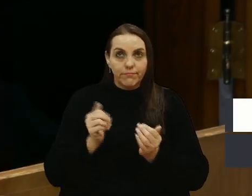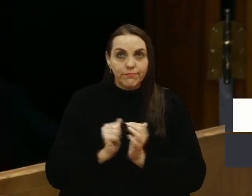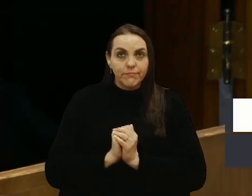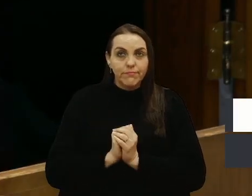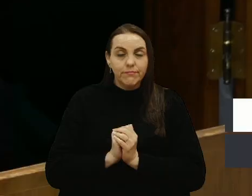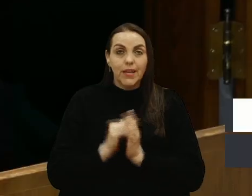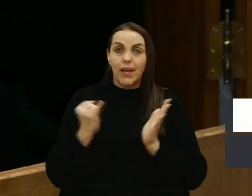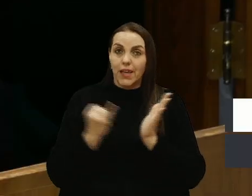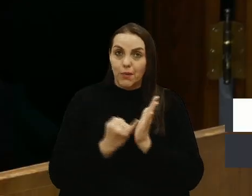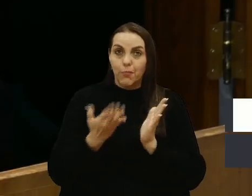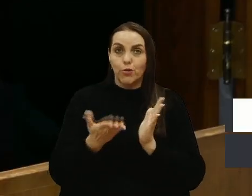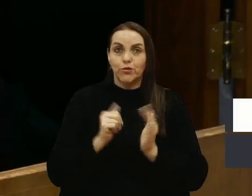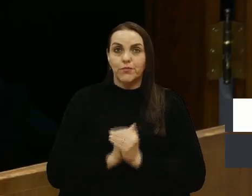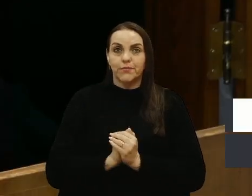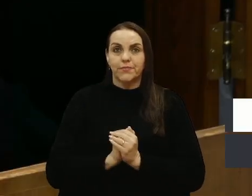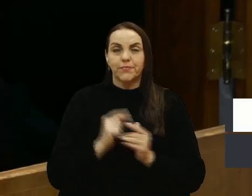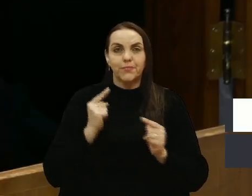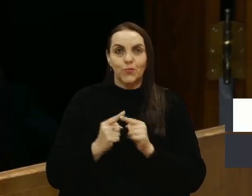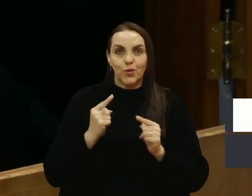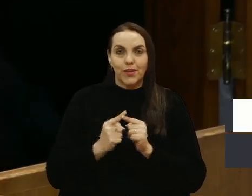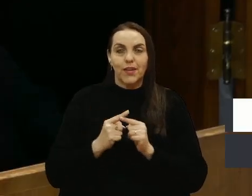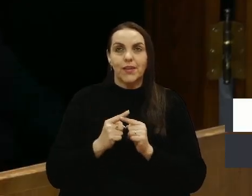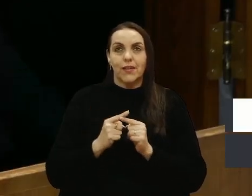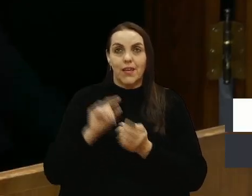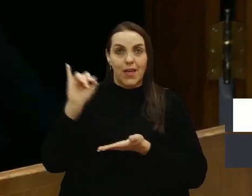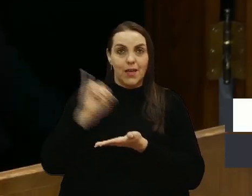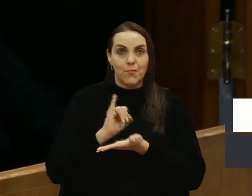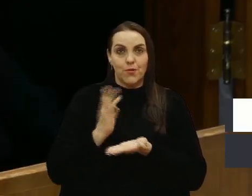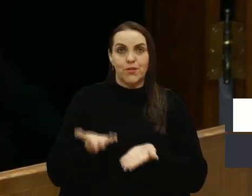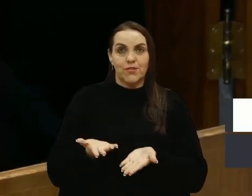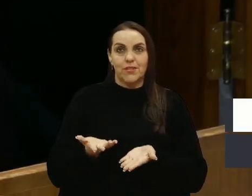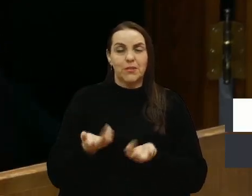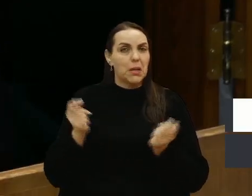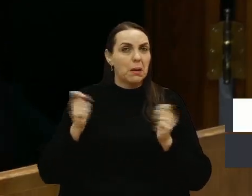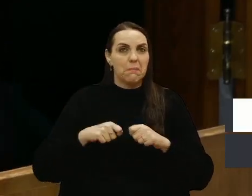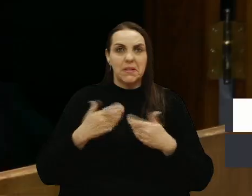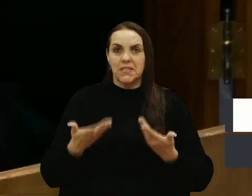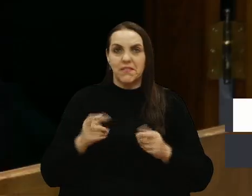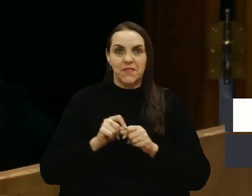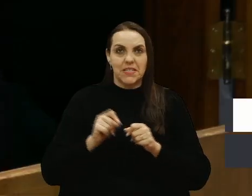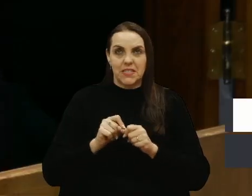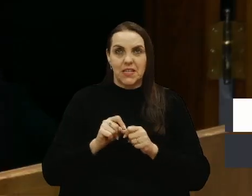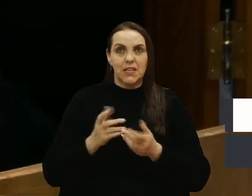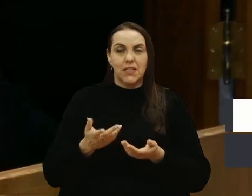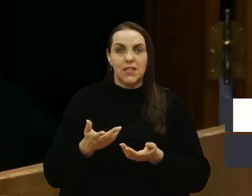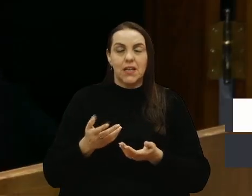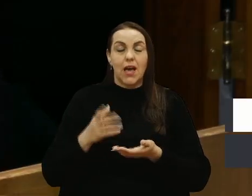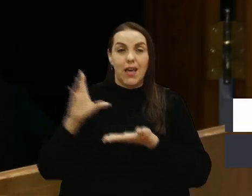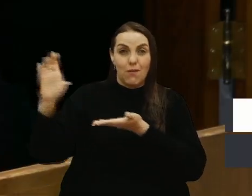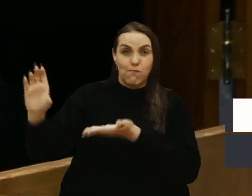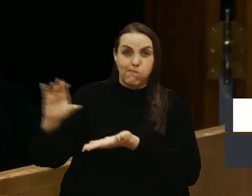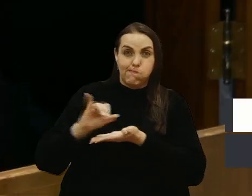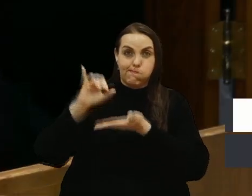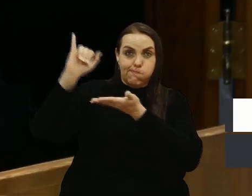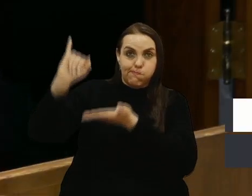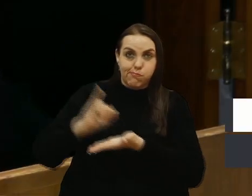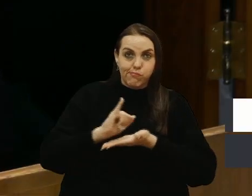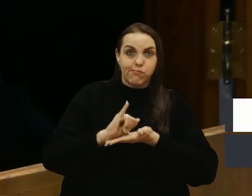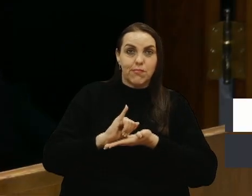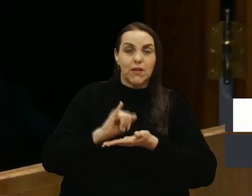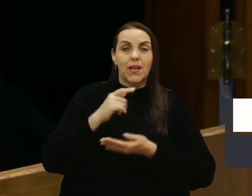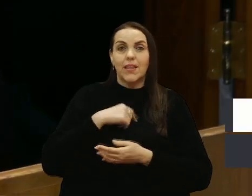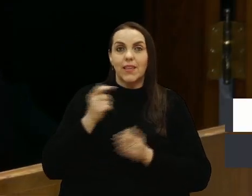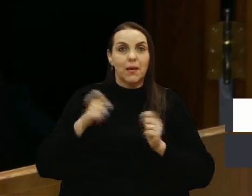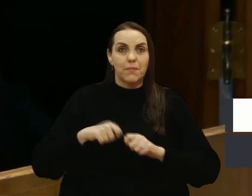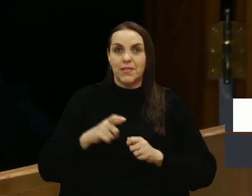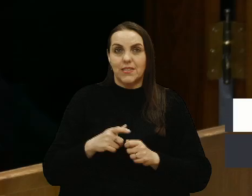O imposto, porque grandes importações, ninguém tem capacidade de fazer, grandes importações, ninguém tem capacidade de fazer